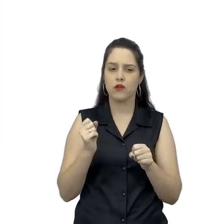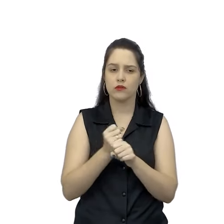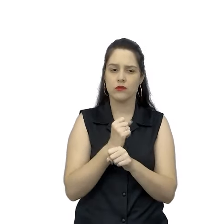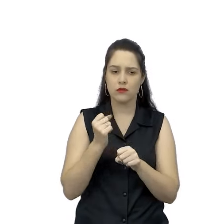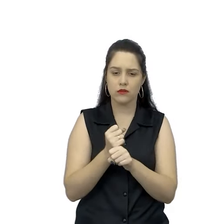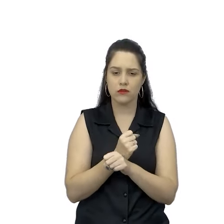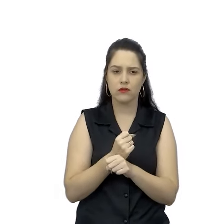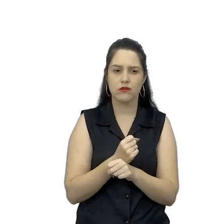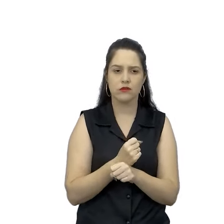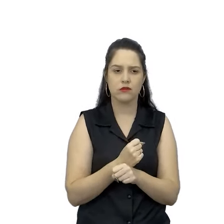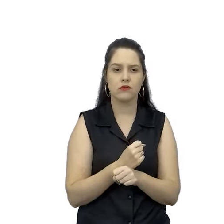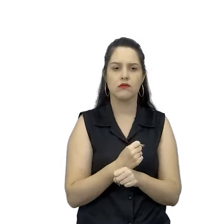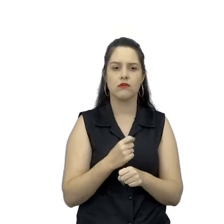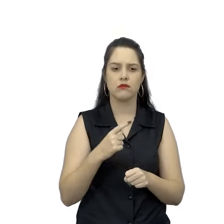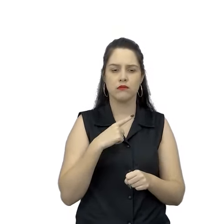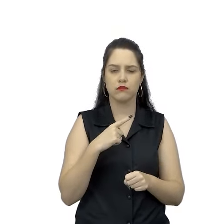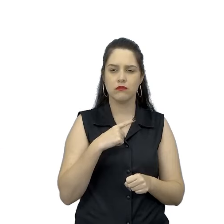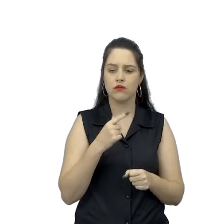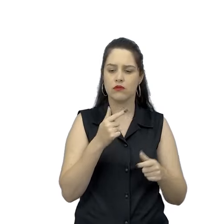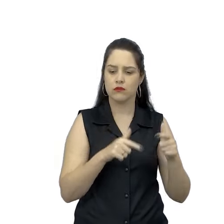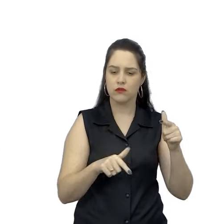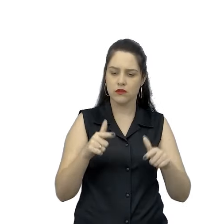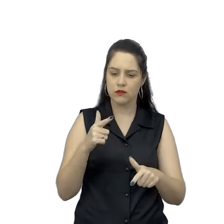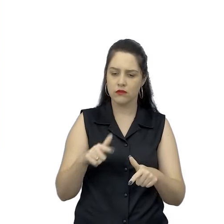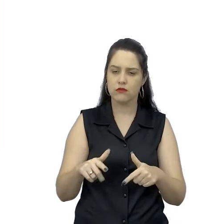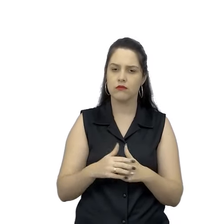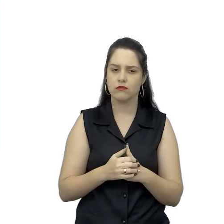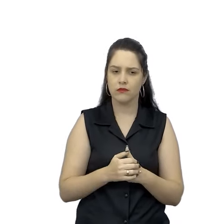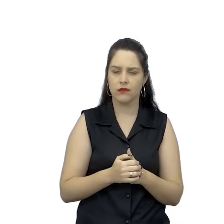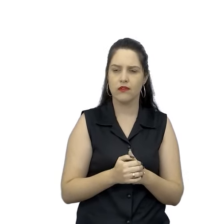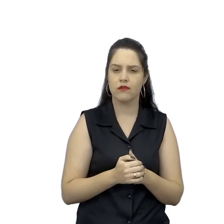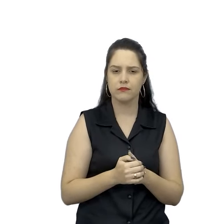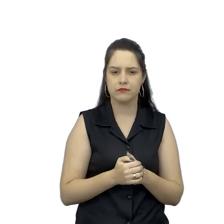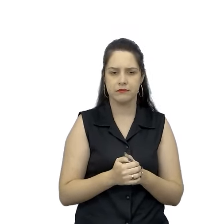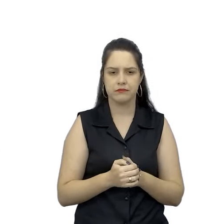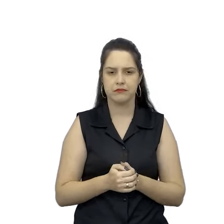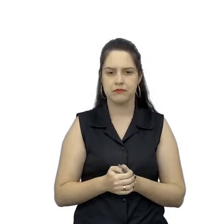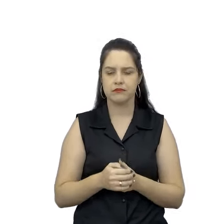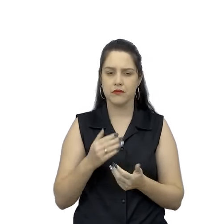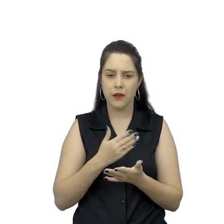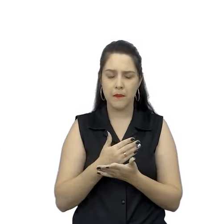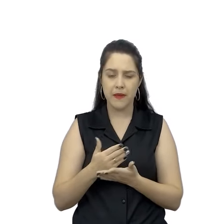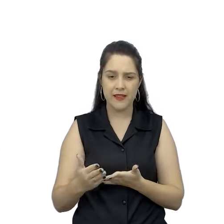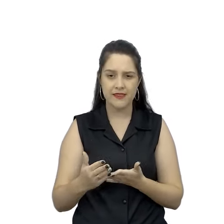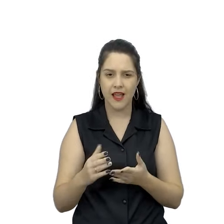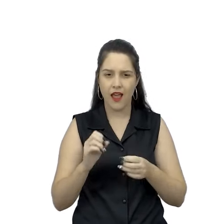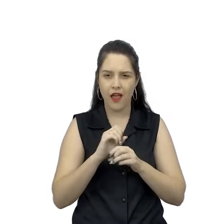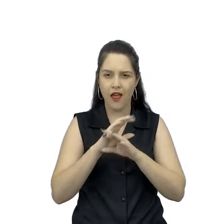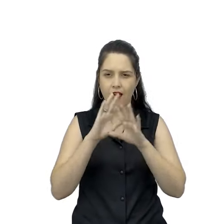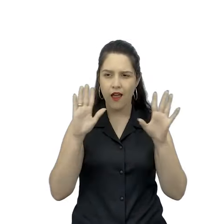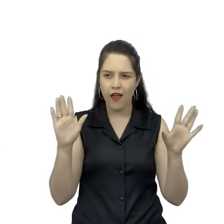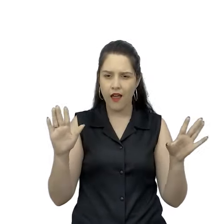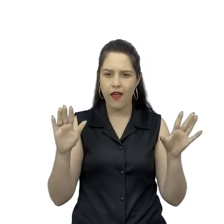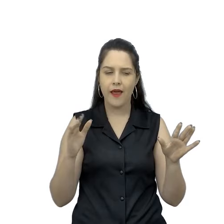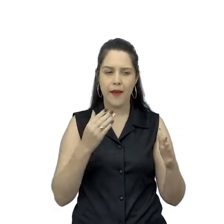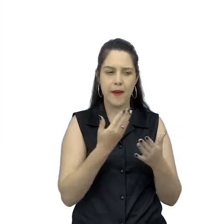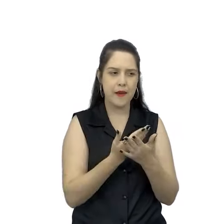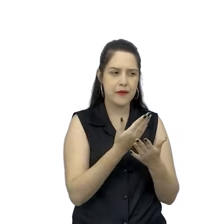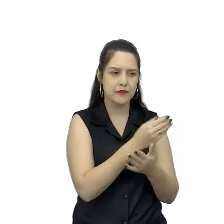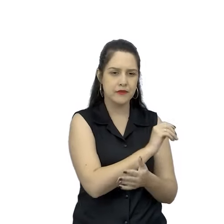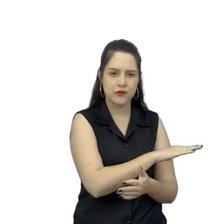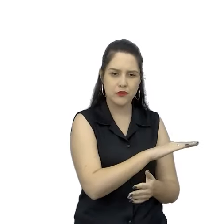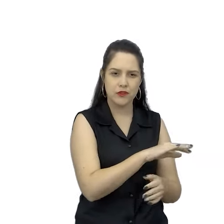roteiro que contemple os alunos, que seja, né, que possa ampliar esse repertório desses estudantes,